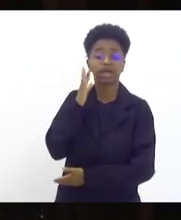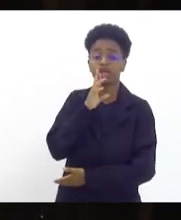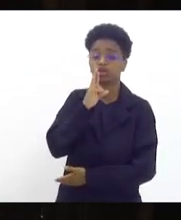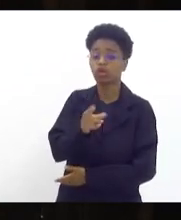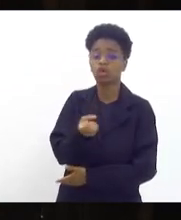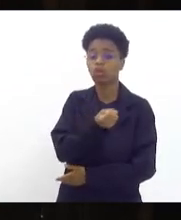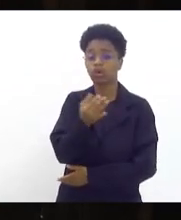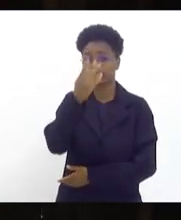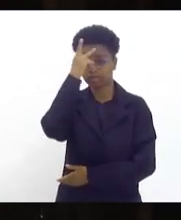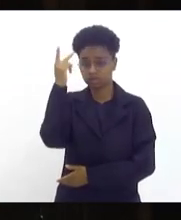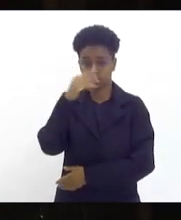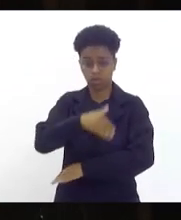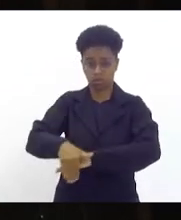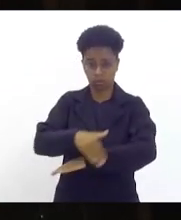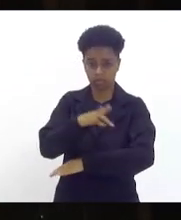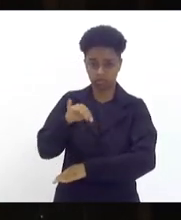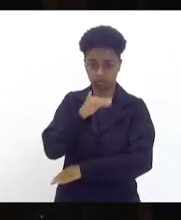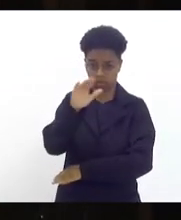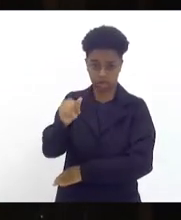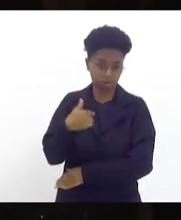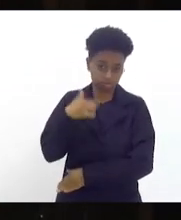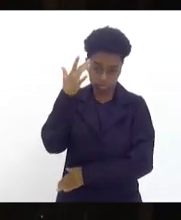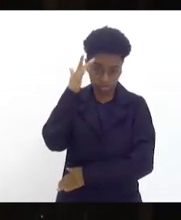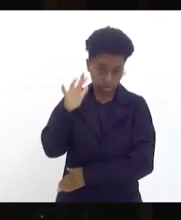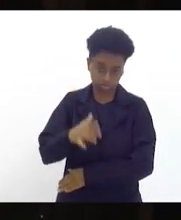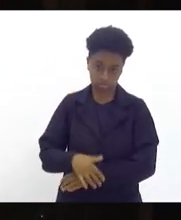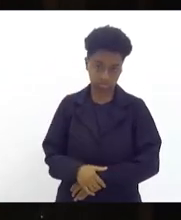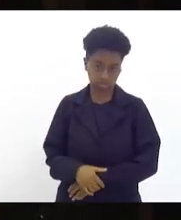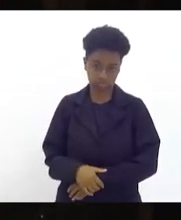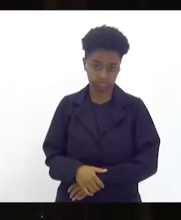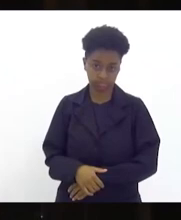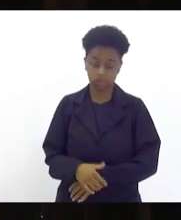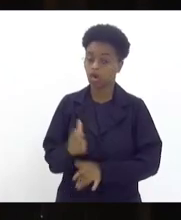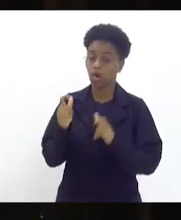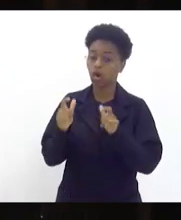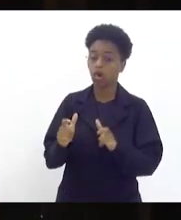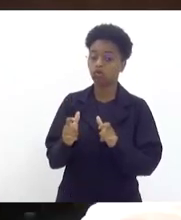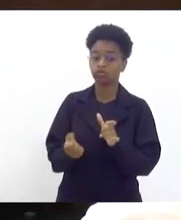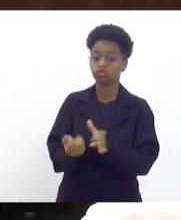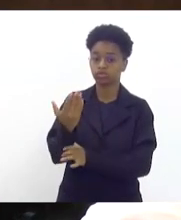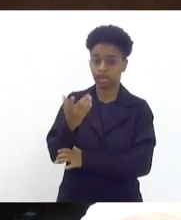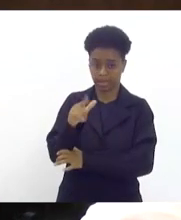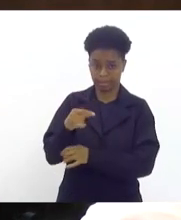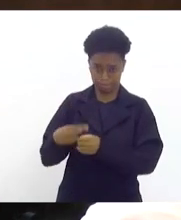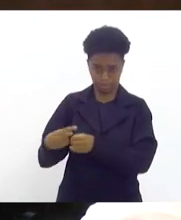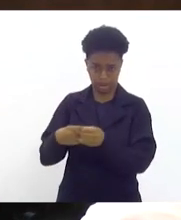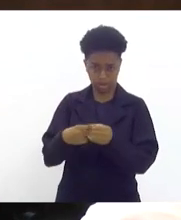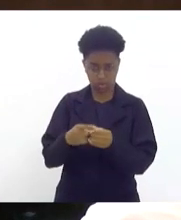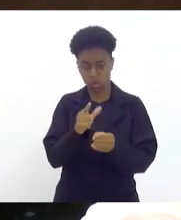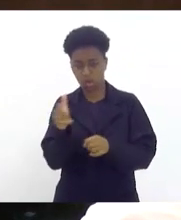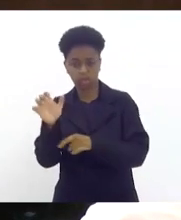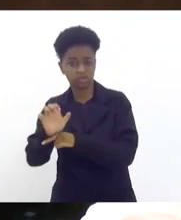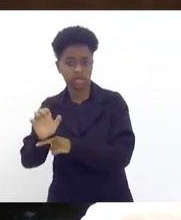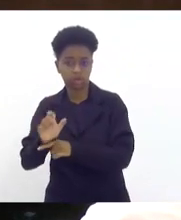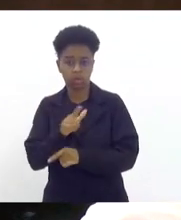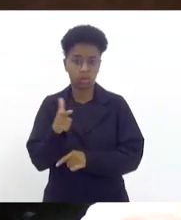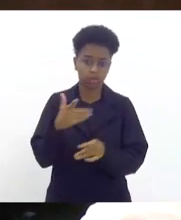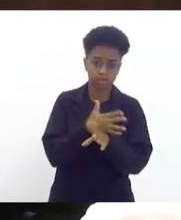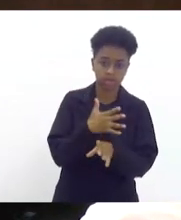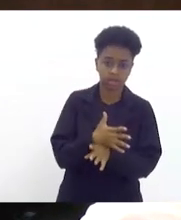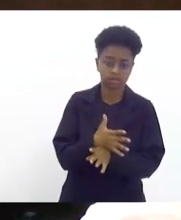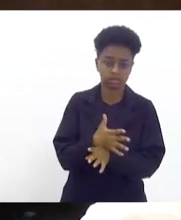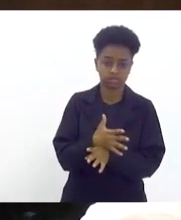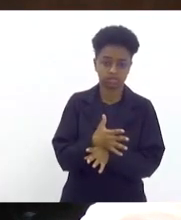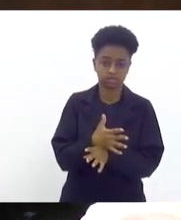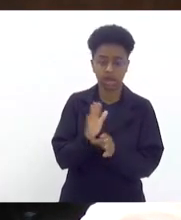estão na rua até Tijuca eu não sei da onde que eles vieram do bairro de outros estados de outro município